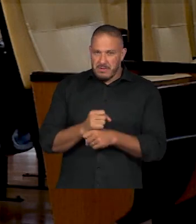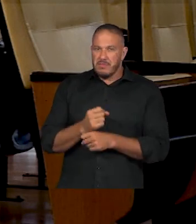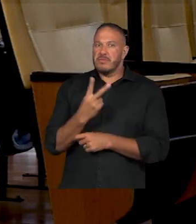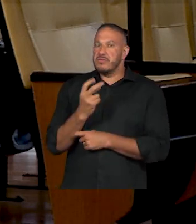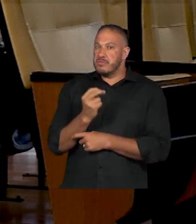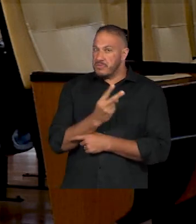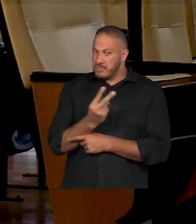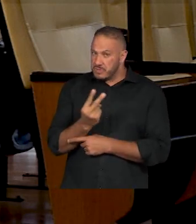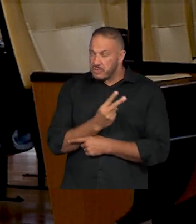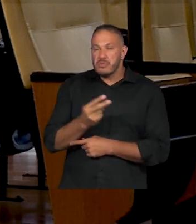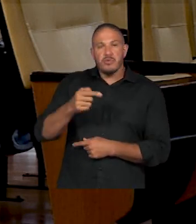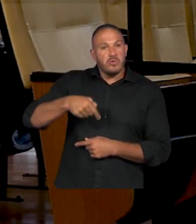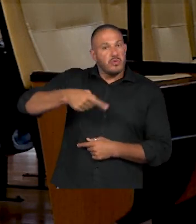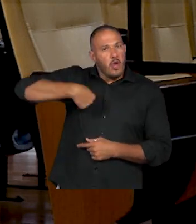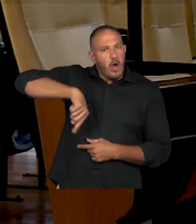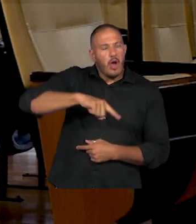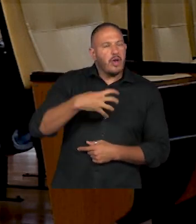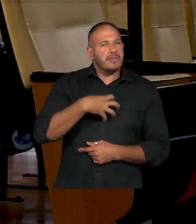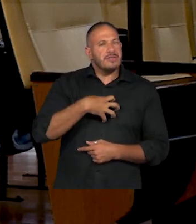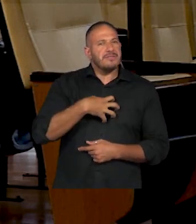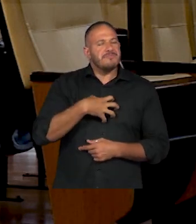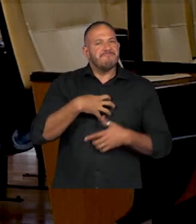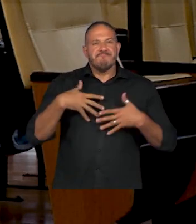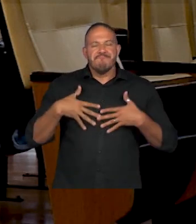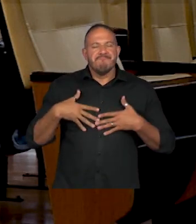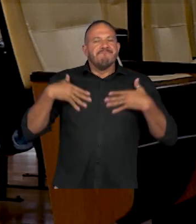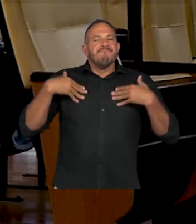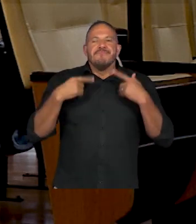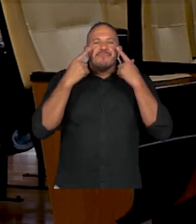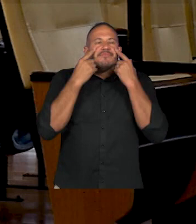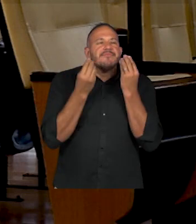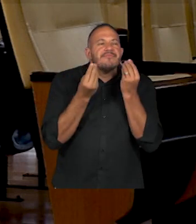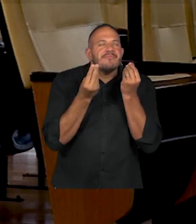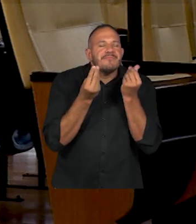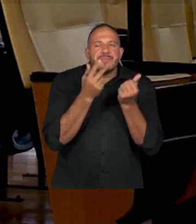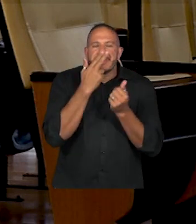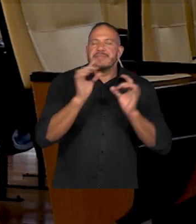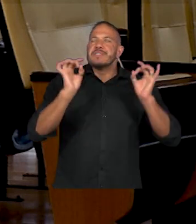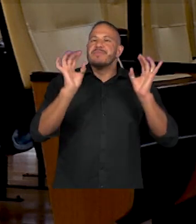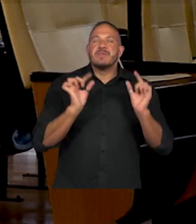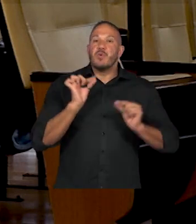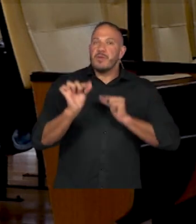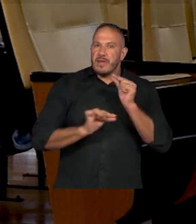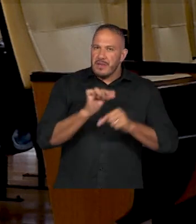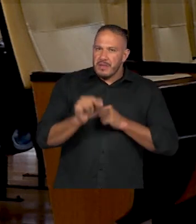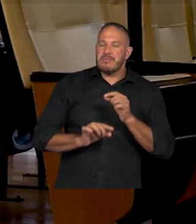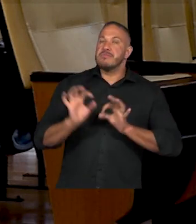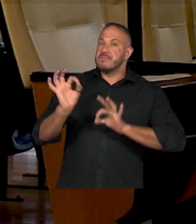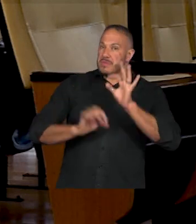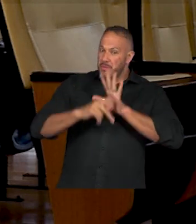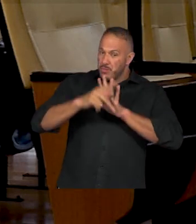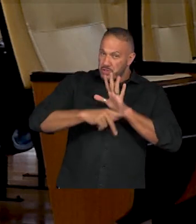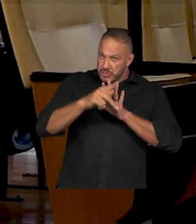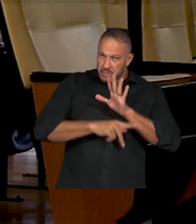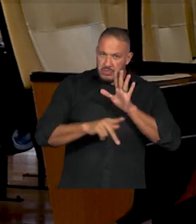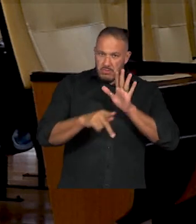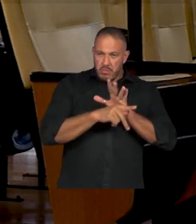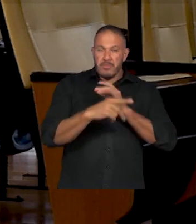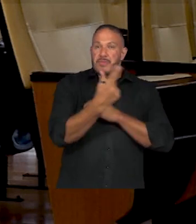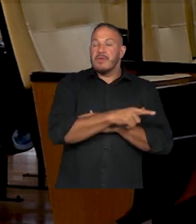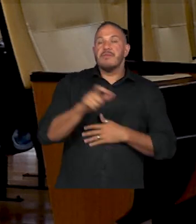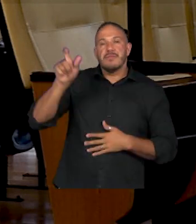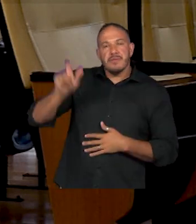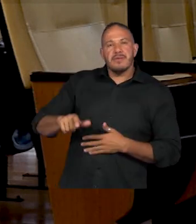nós estamos assim com orgulho com a Menina dos Olhos da Secretaria, que é um projeto da secretária Silvia, né?